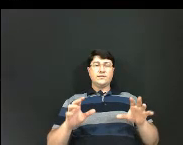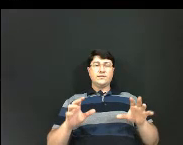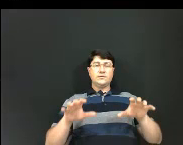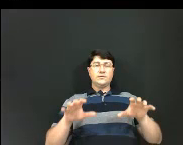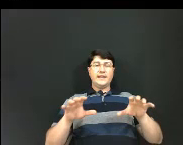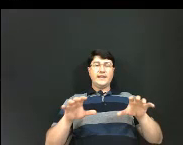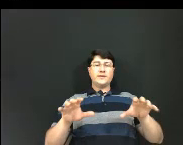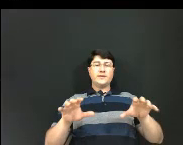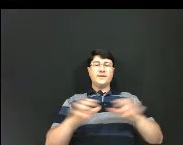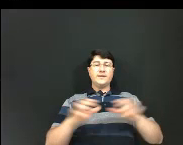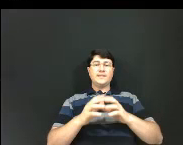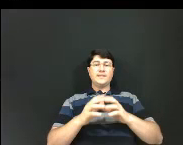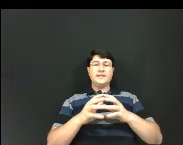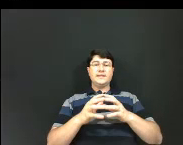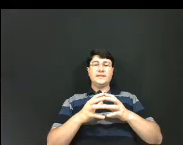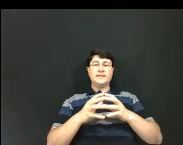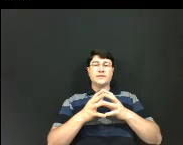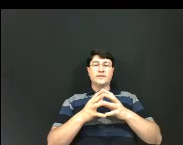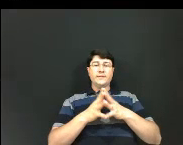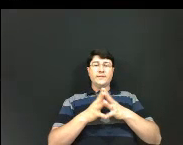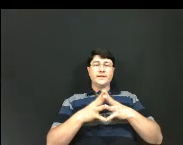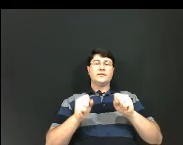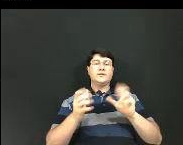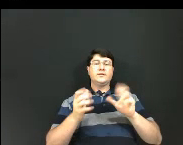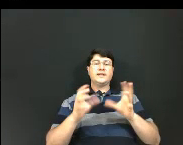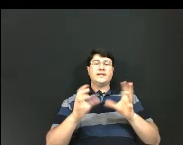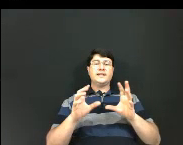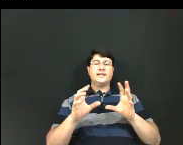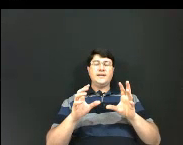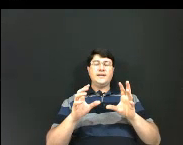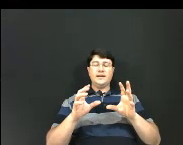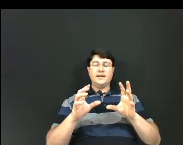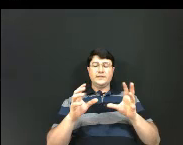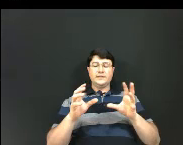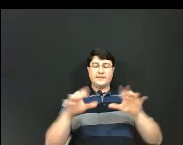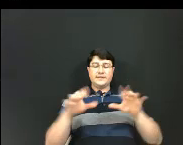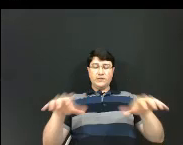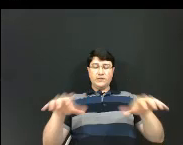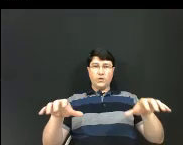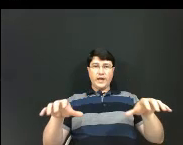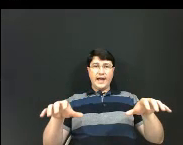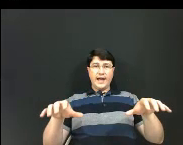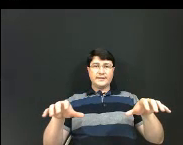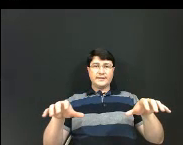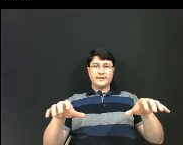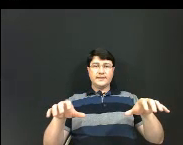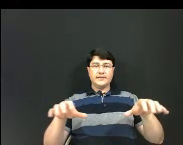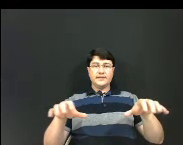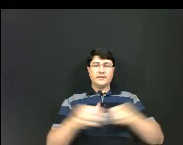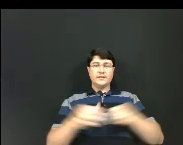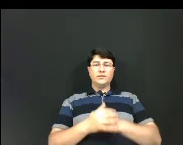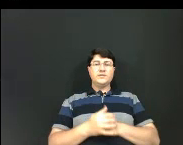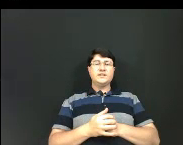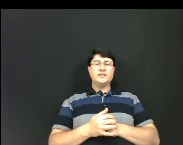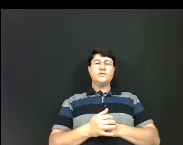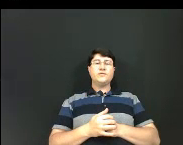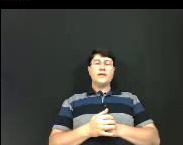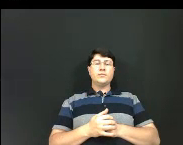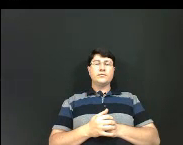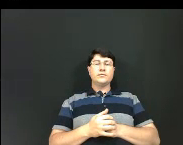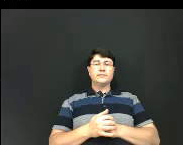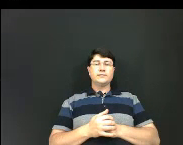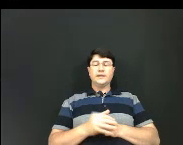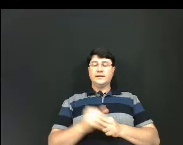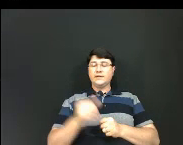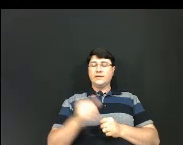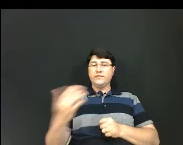eles são lexicalmente estabelecidos, né? Isso quer dizer que sem os locais não existe o